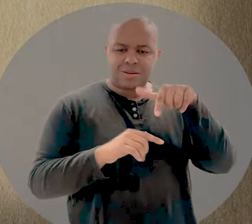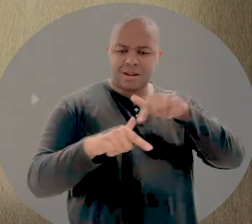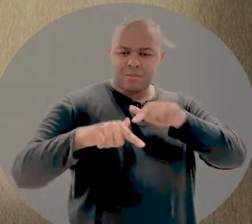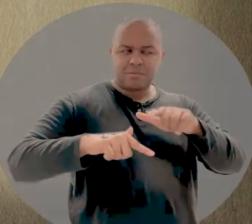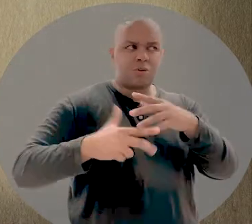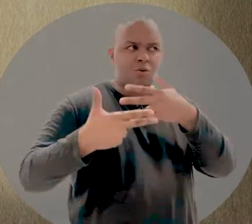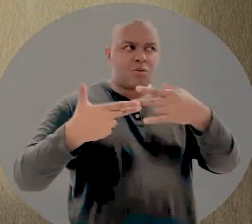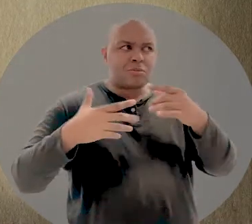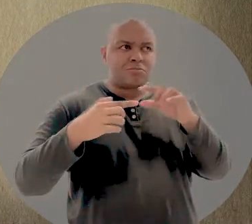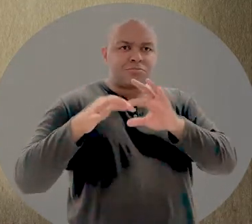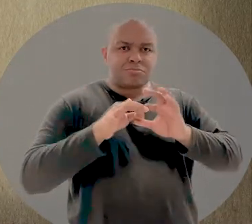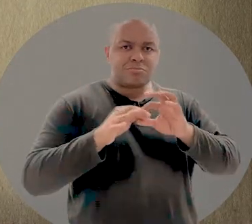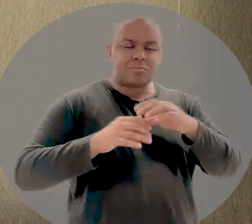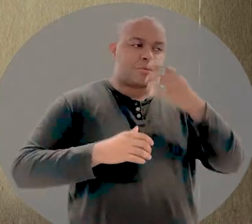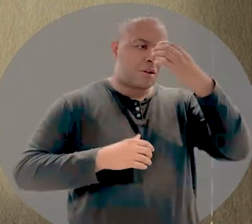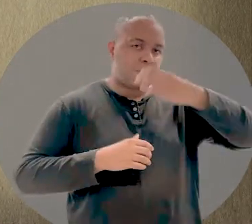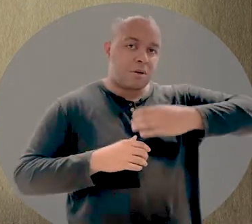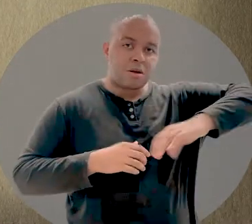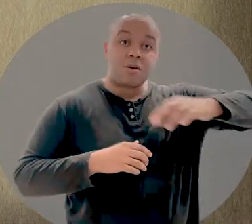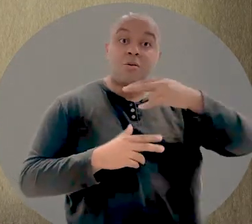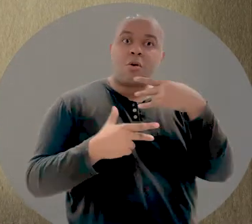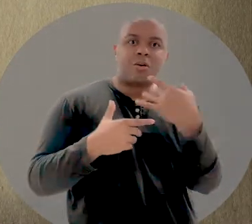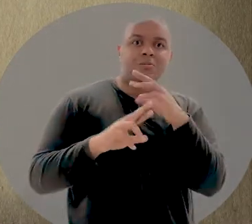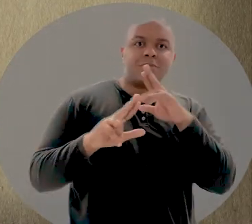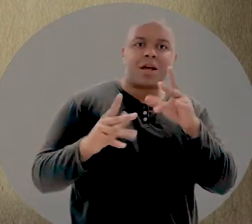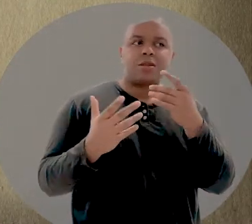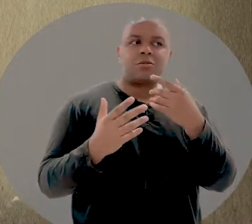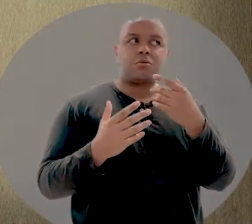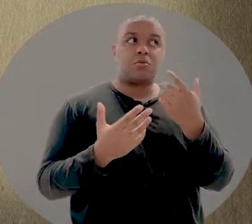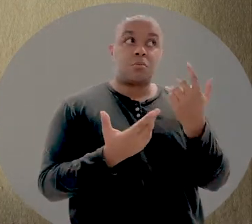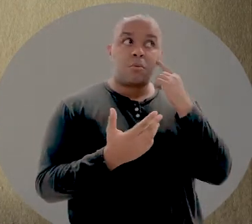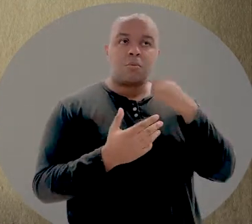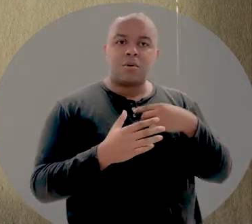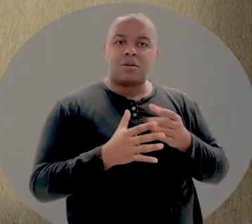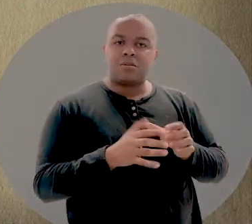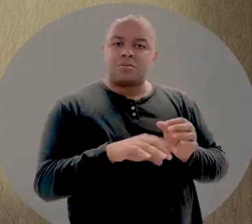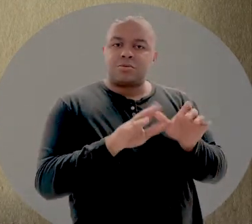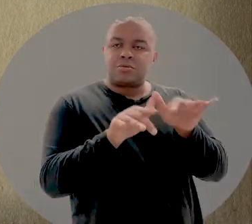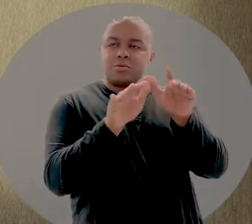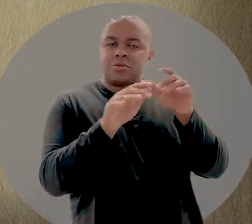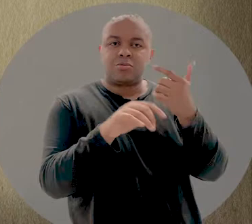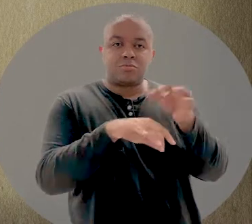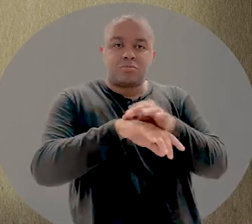trabalho, coexistiam Azul. elefantes de cores inusitadas, uma joaninha